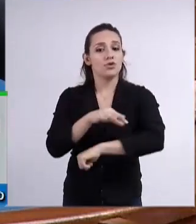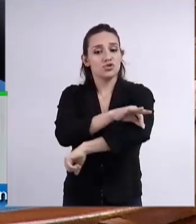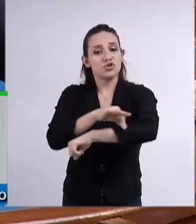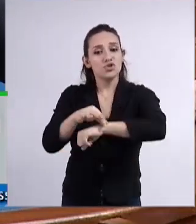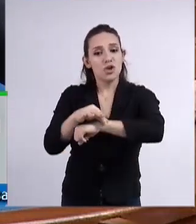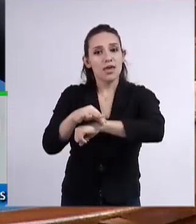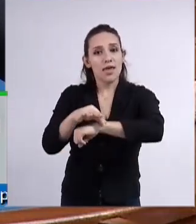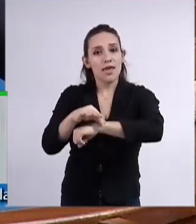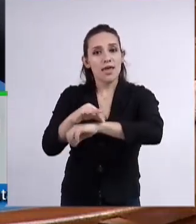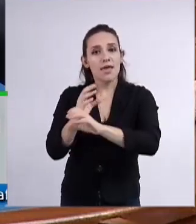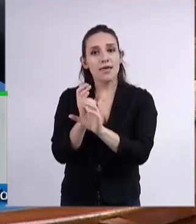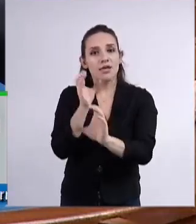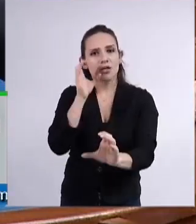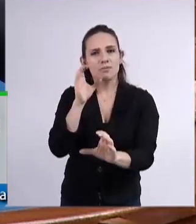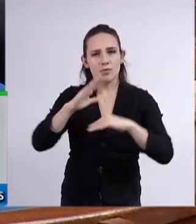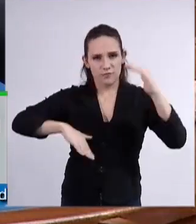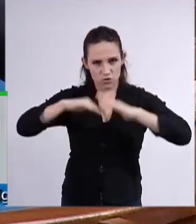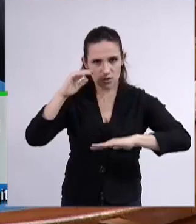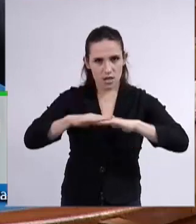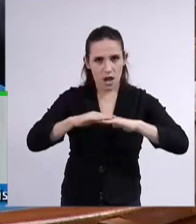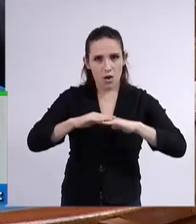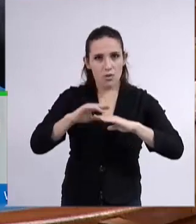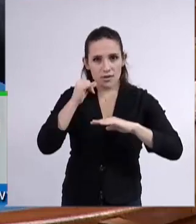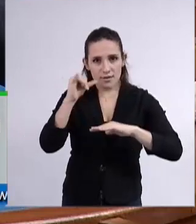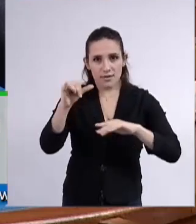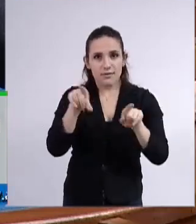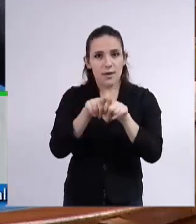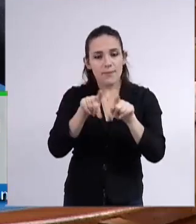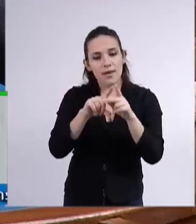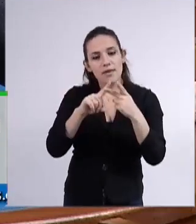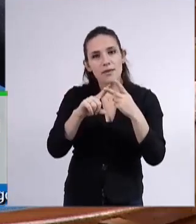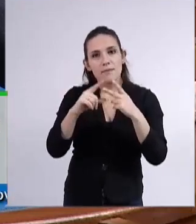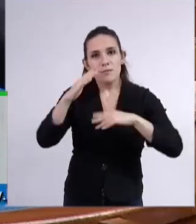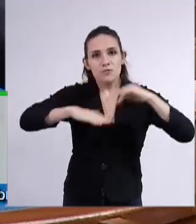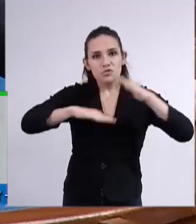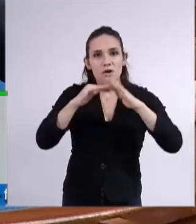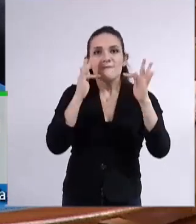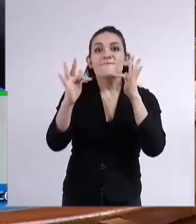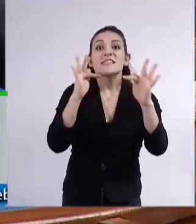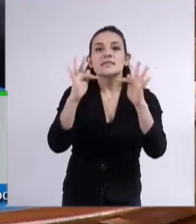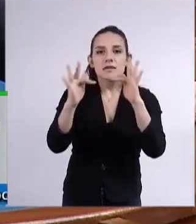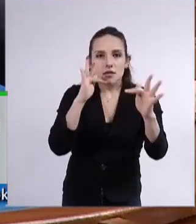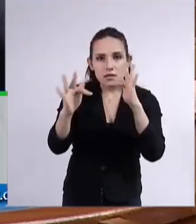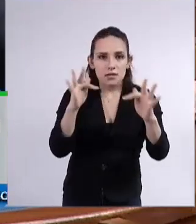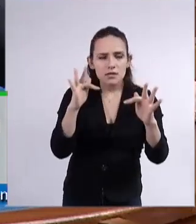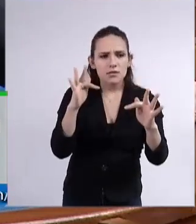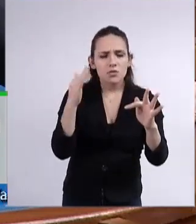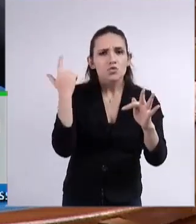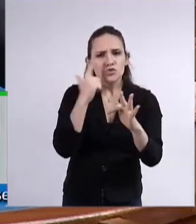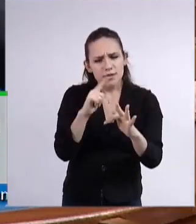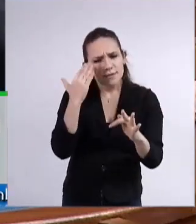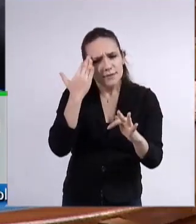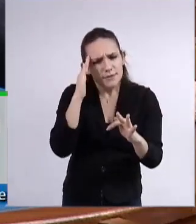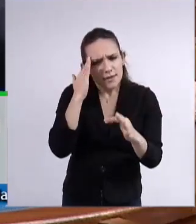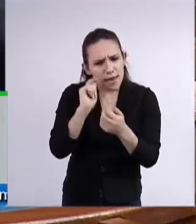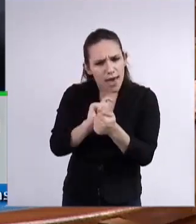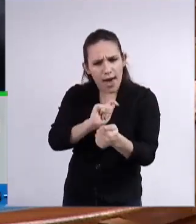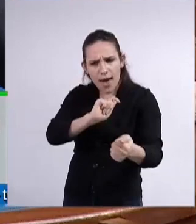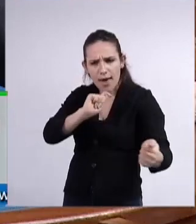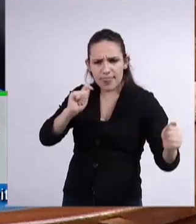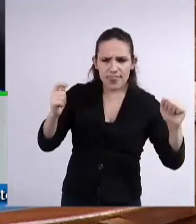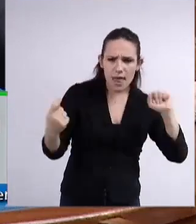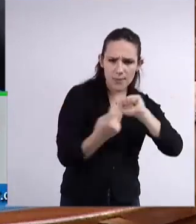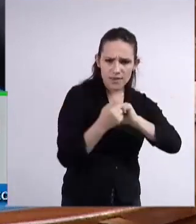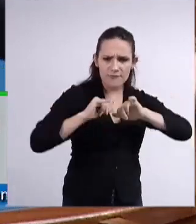elétricos, de físicos, para que a gente possa aquilatar as informações e a